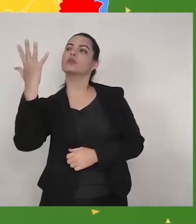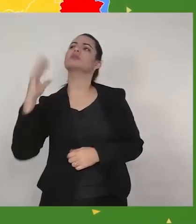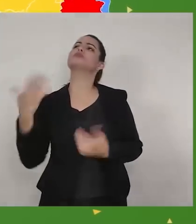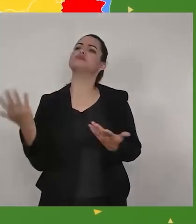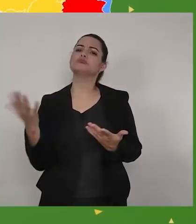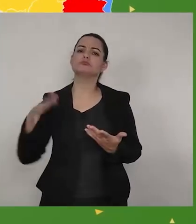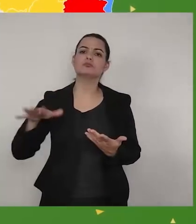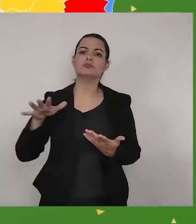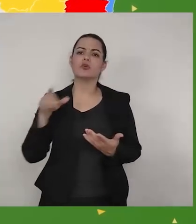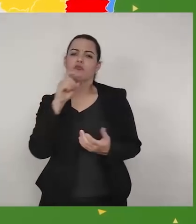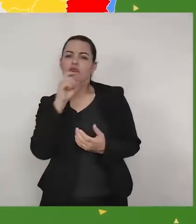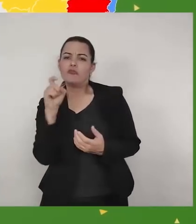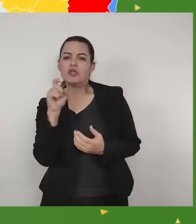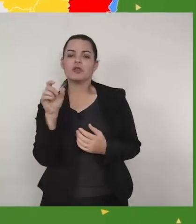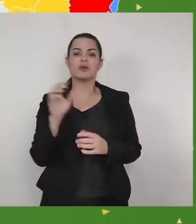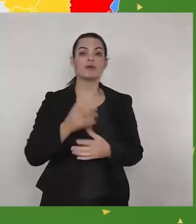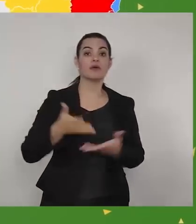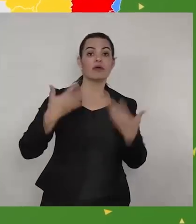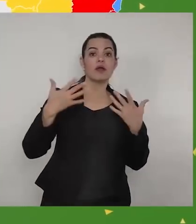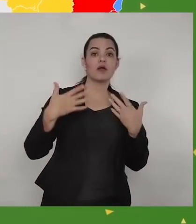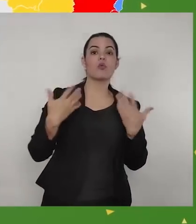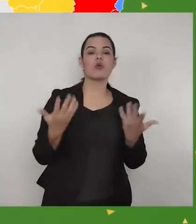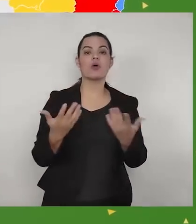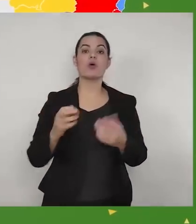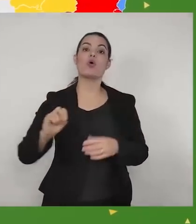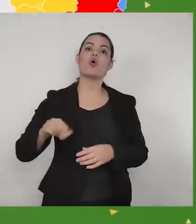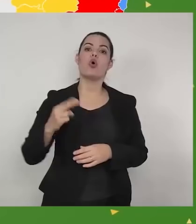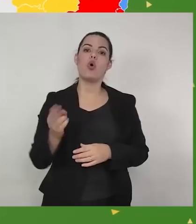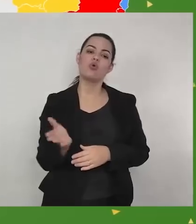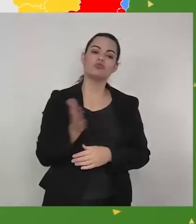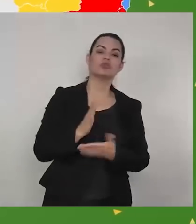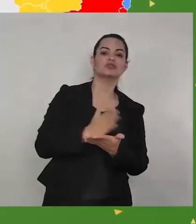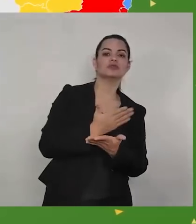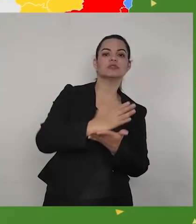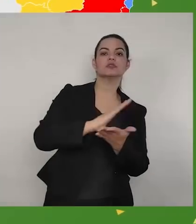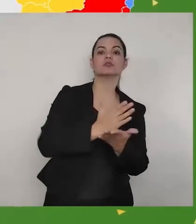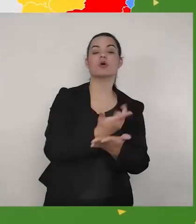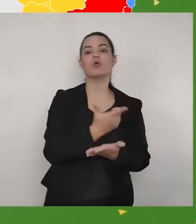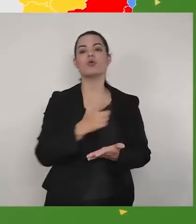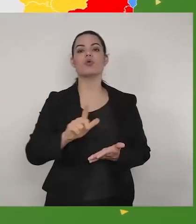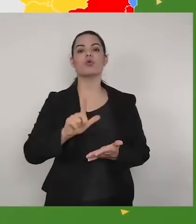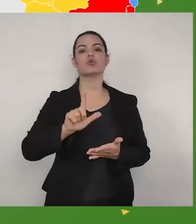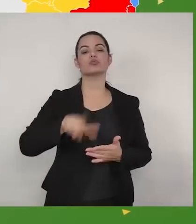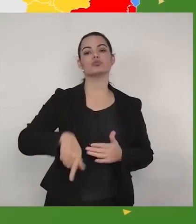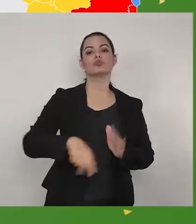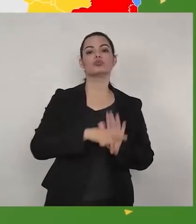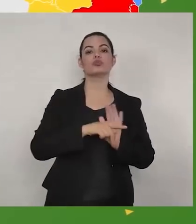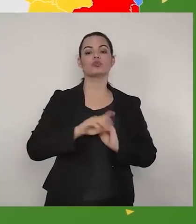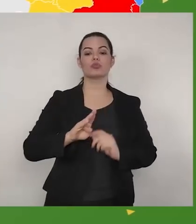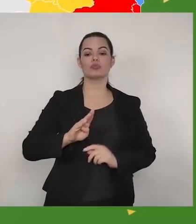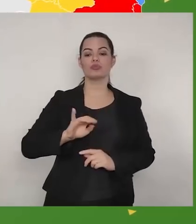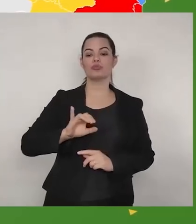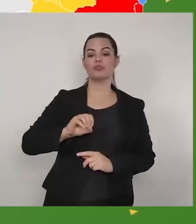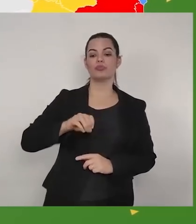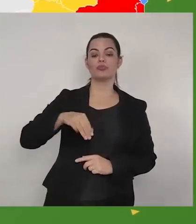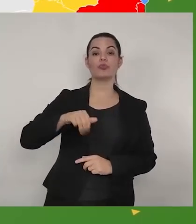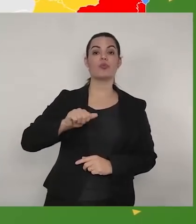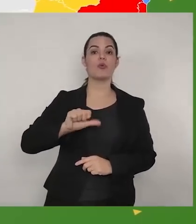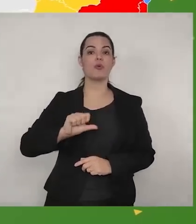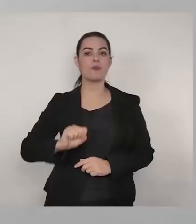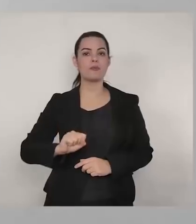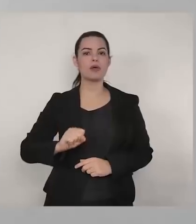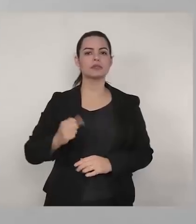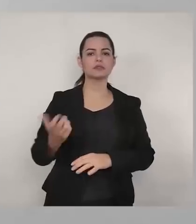ou ainda a partir da vegetação, pelos biomas que formam os diferentes estados brasileiros.